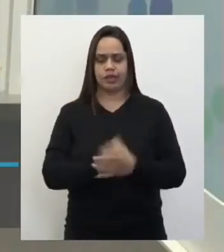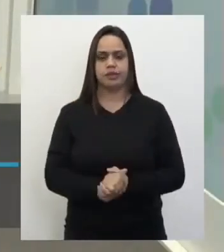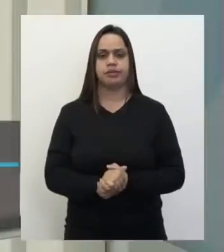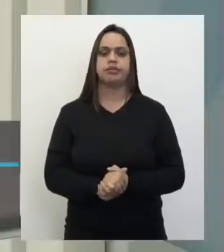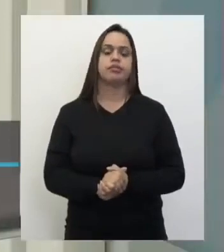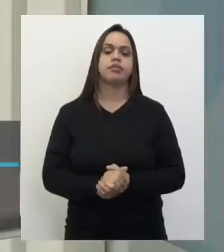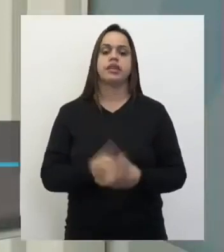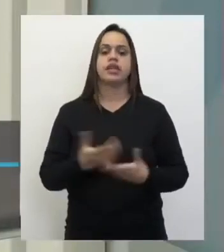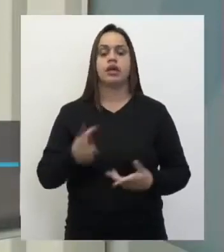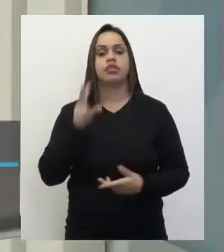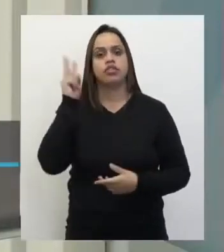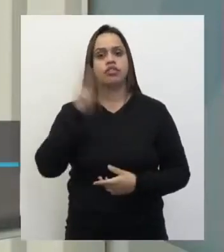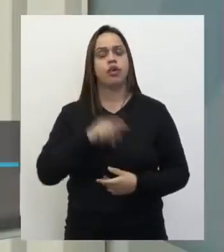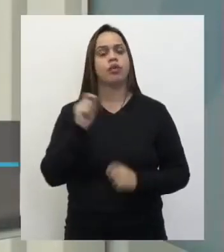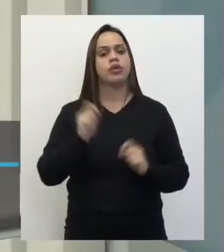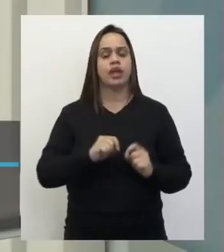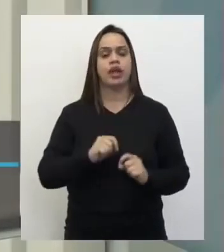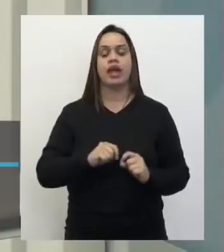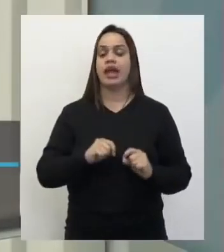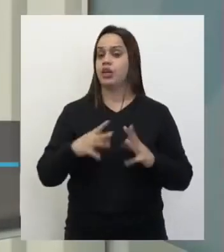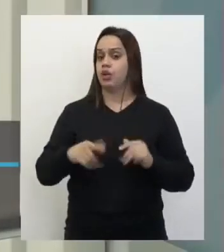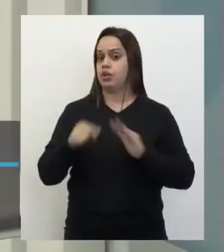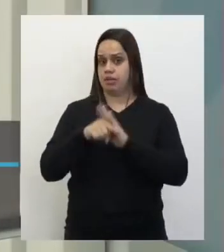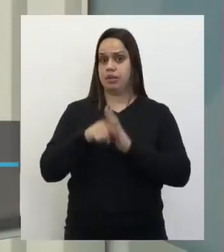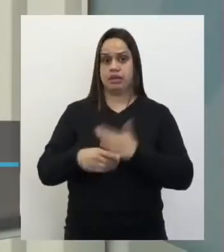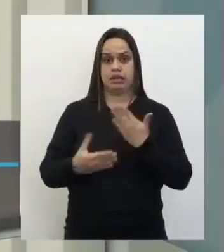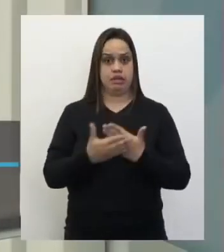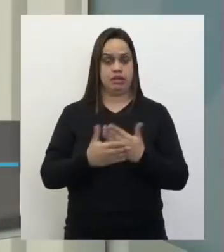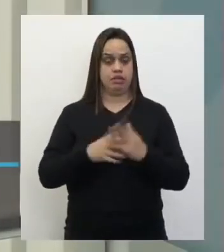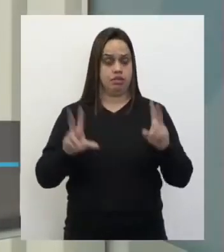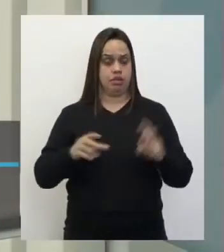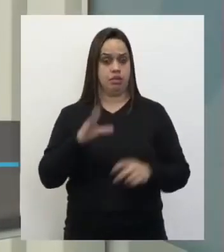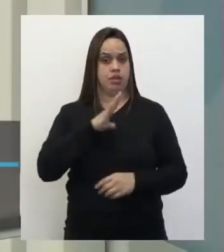comum na literatura, nos estudos sobre a cidade,